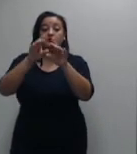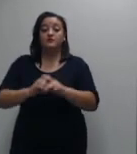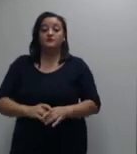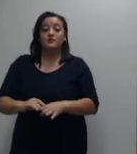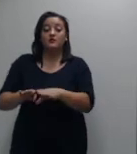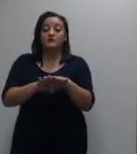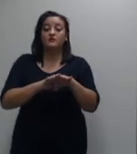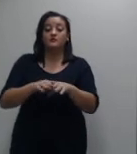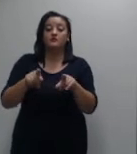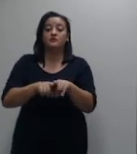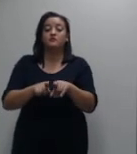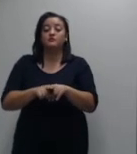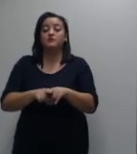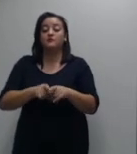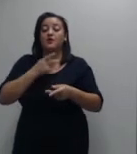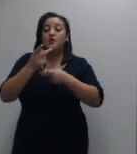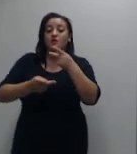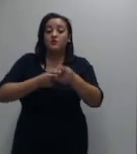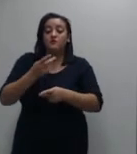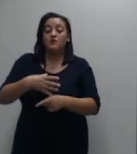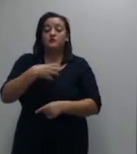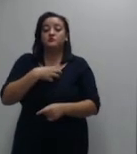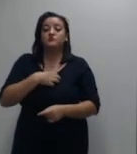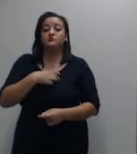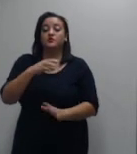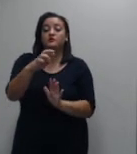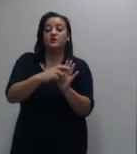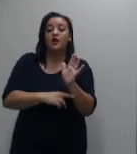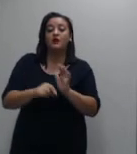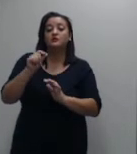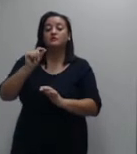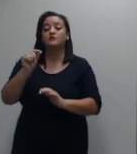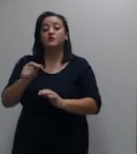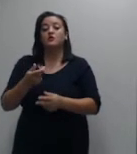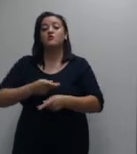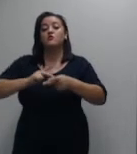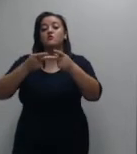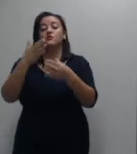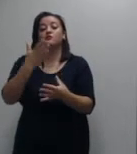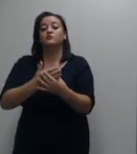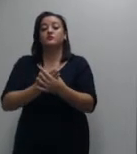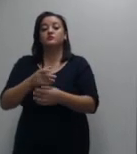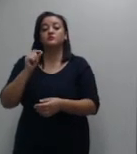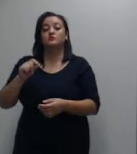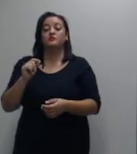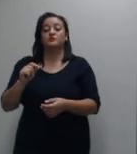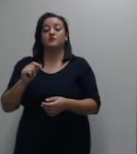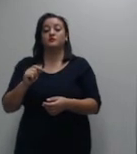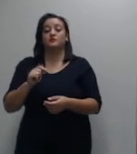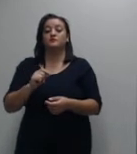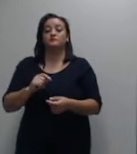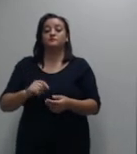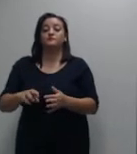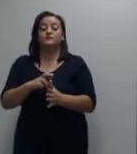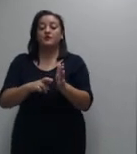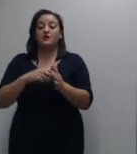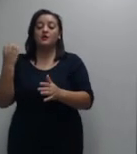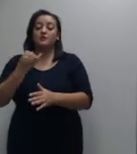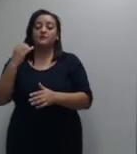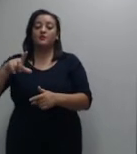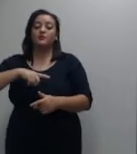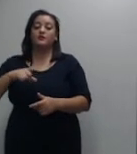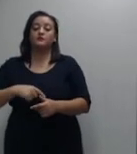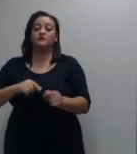e vá Louco Desejo para apresentar demanda me assim com o valor da causa de algum indicativo para o registro da importância que tem para